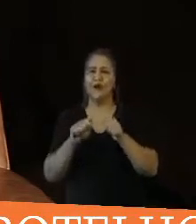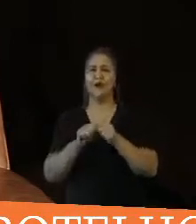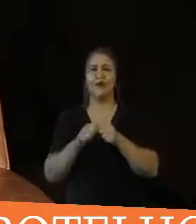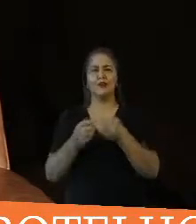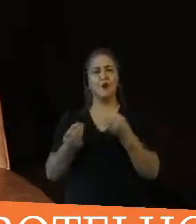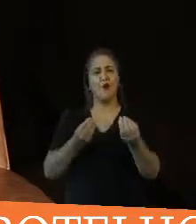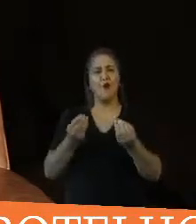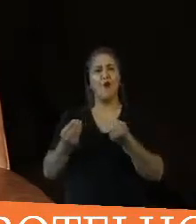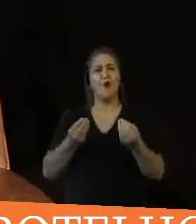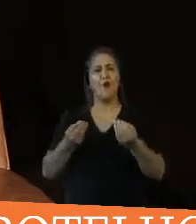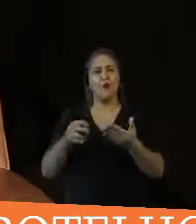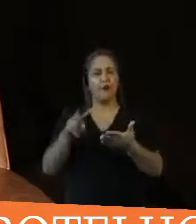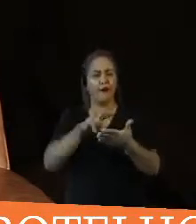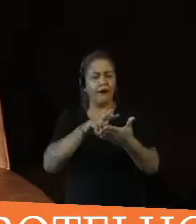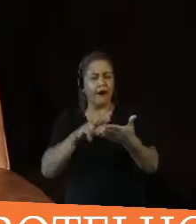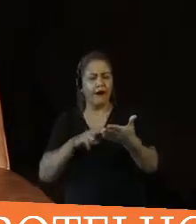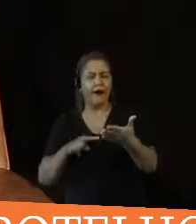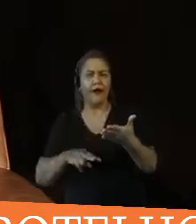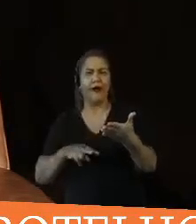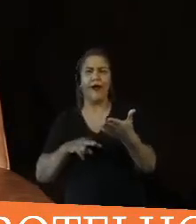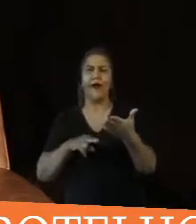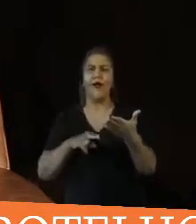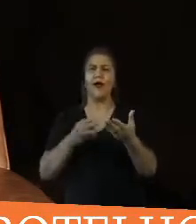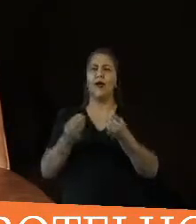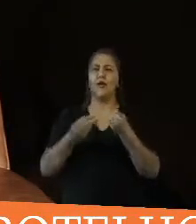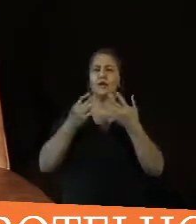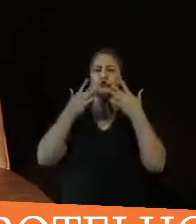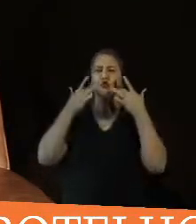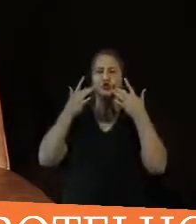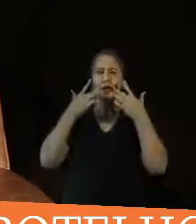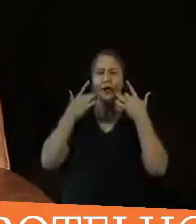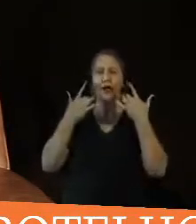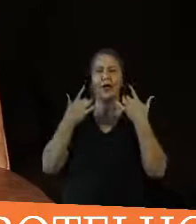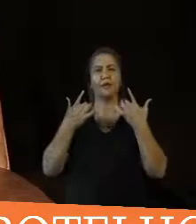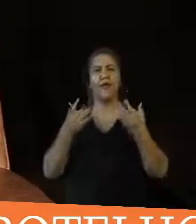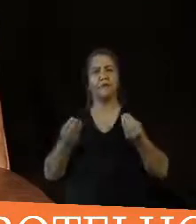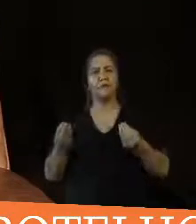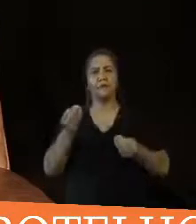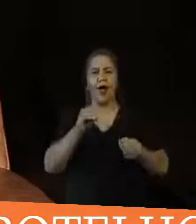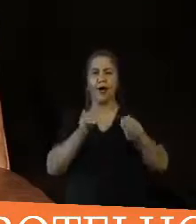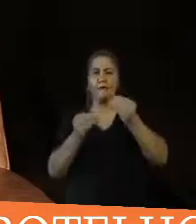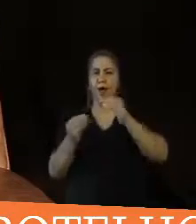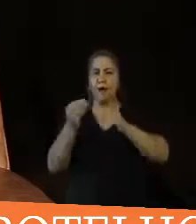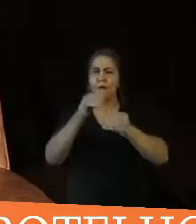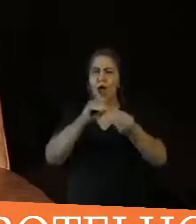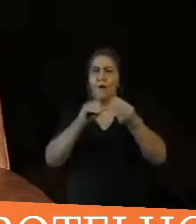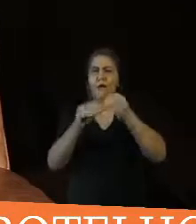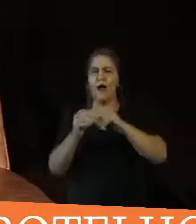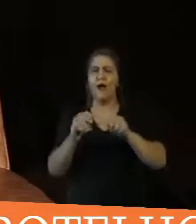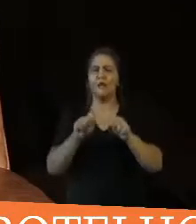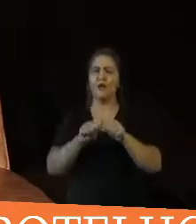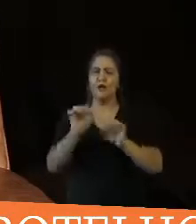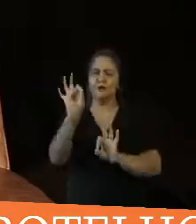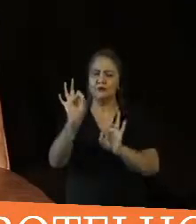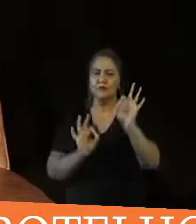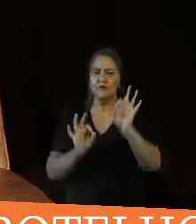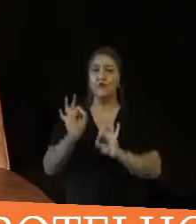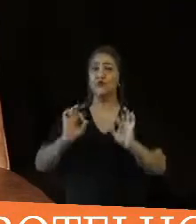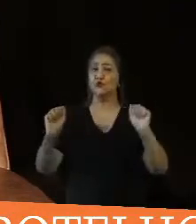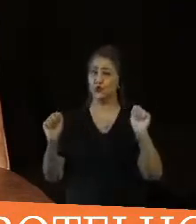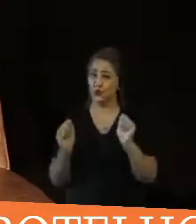leitura de mesa também, uma leitura branca, uma leitura dramática, e a gente foi construindo essa narrativa juntos,